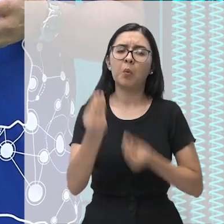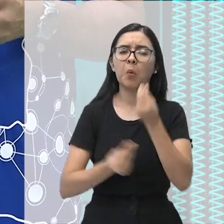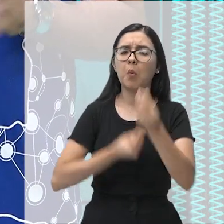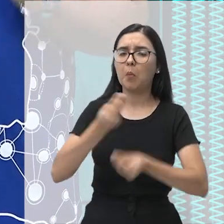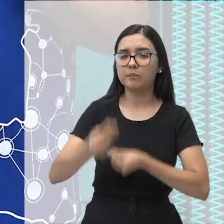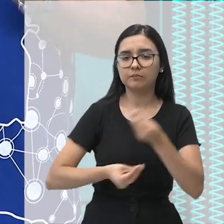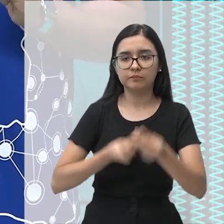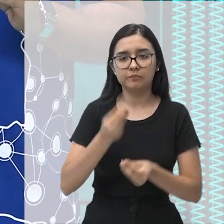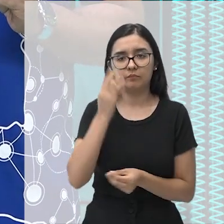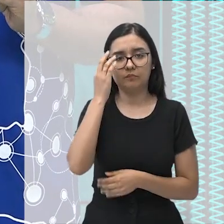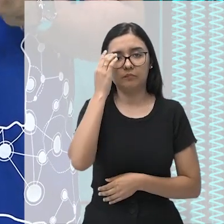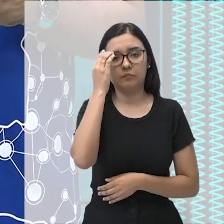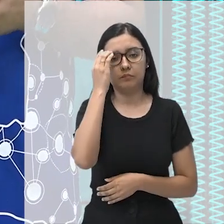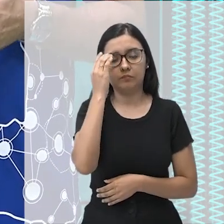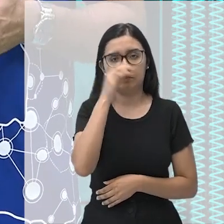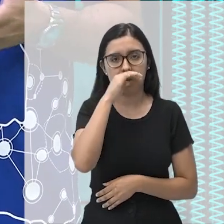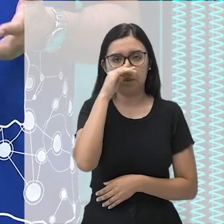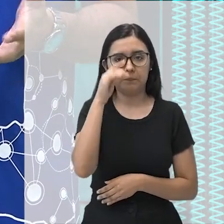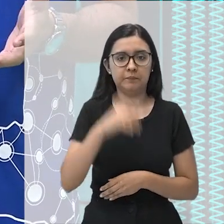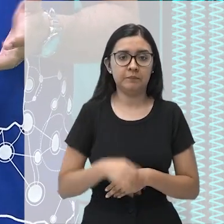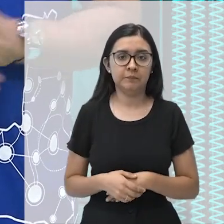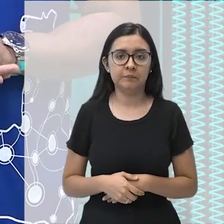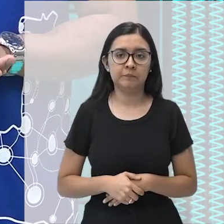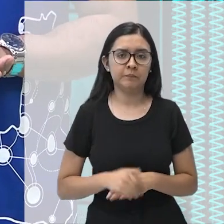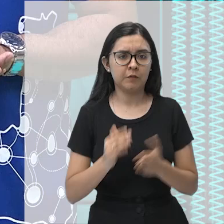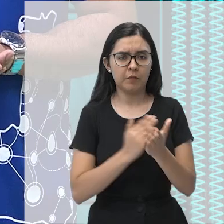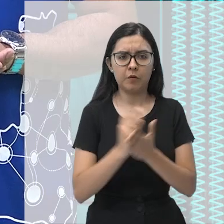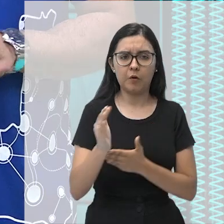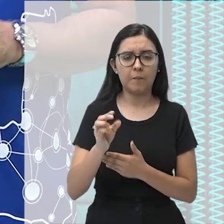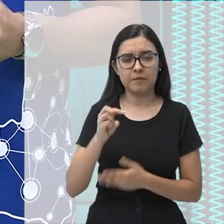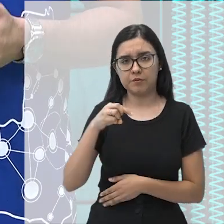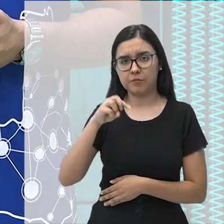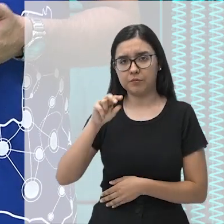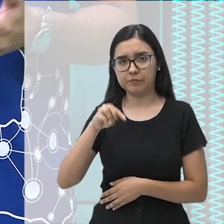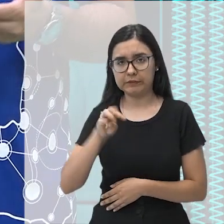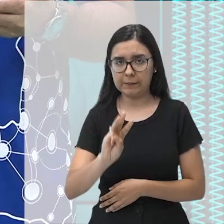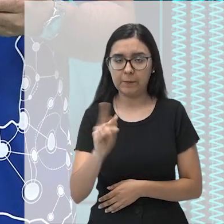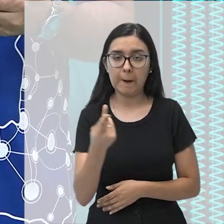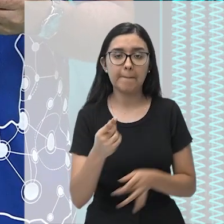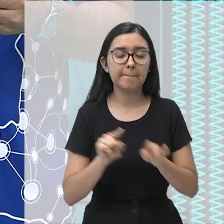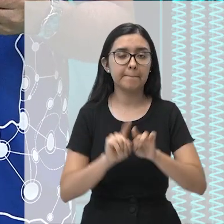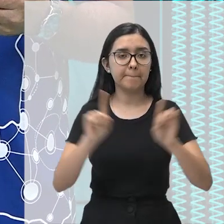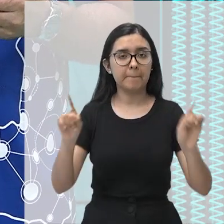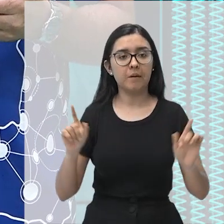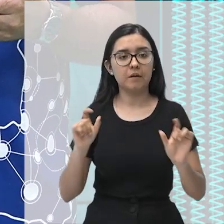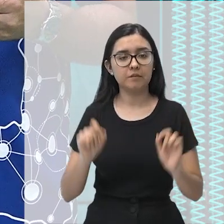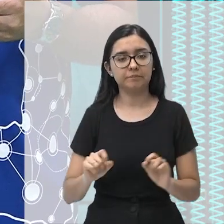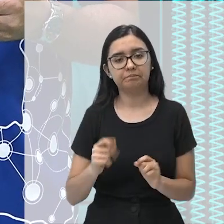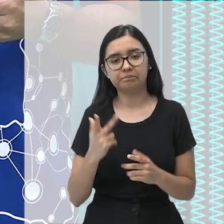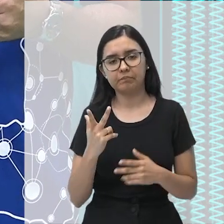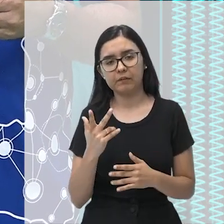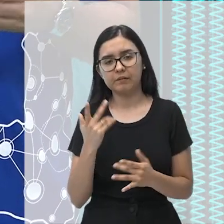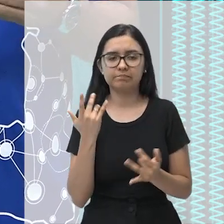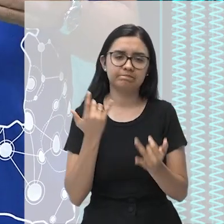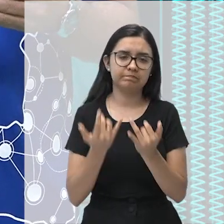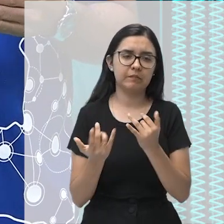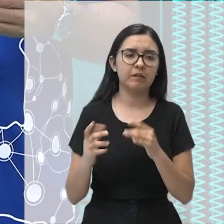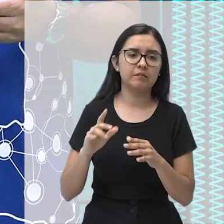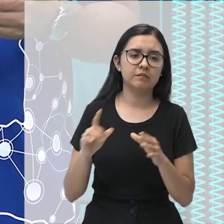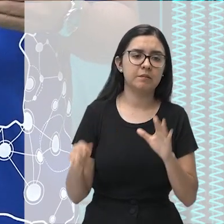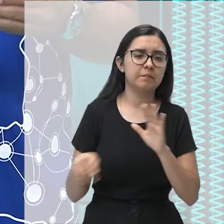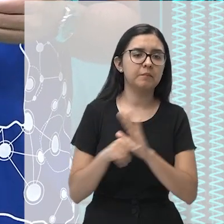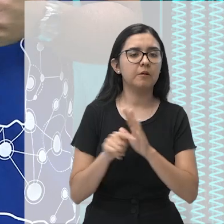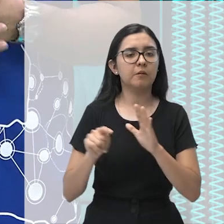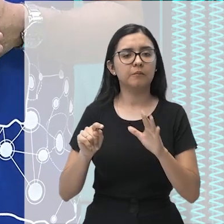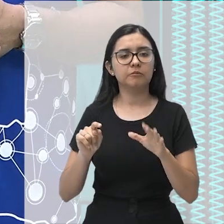é como. O how, gente, ele obviamente não começa com WH, mas a gente trabalha ele como se fosse aí dentro desse hall